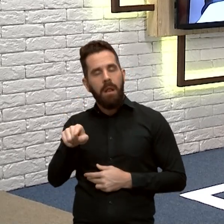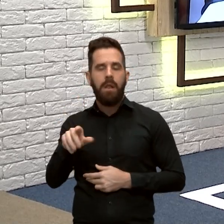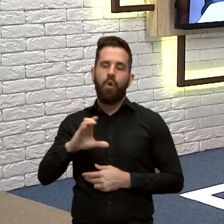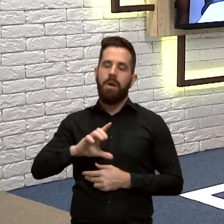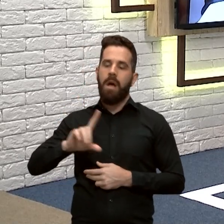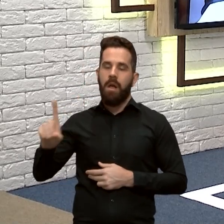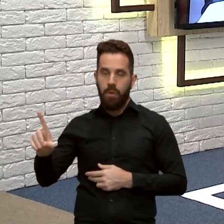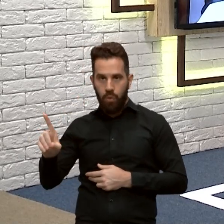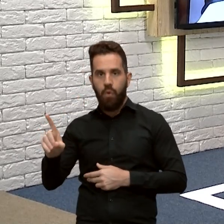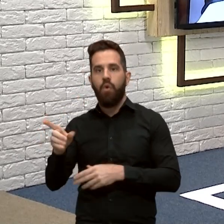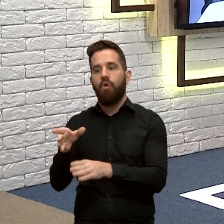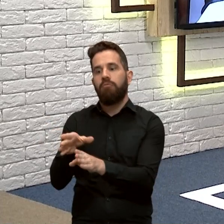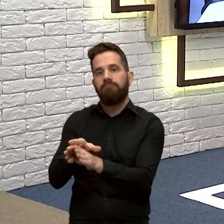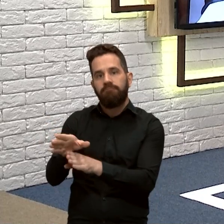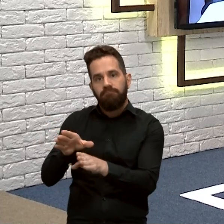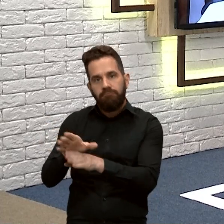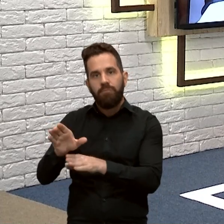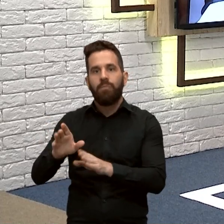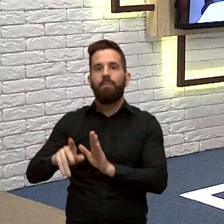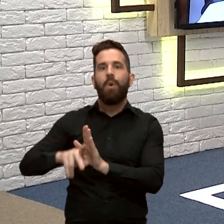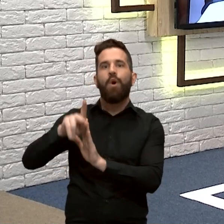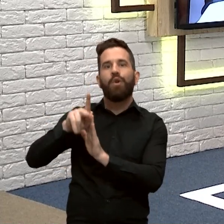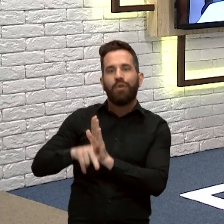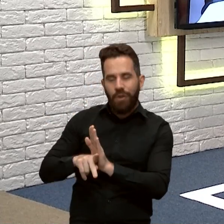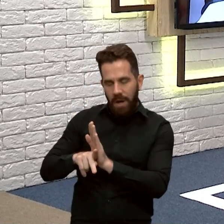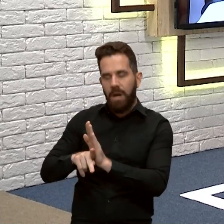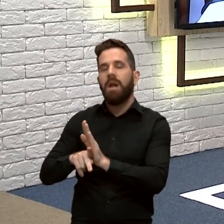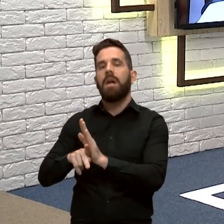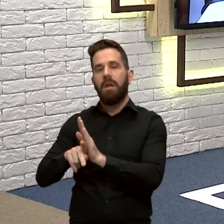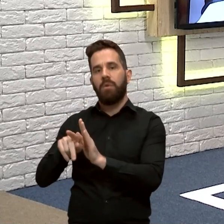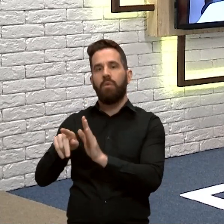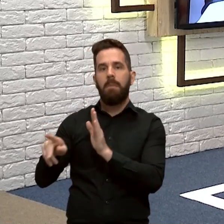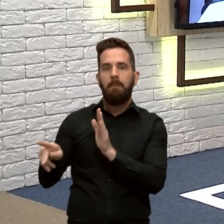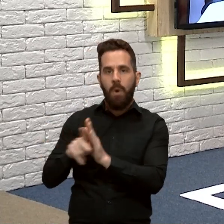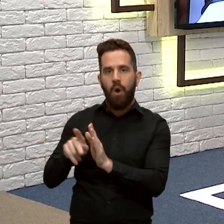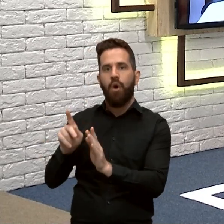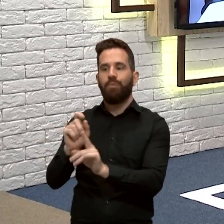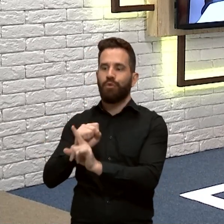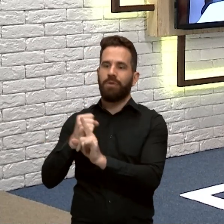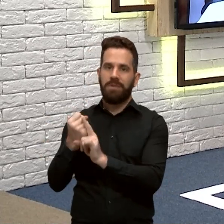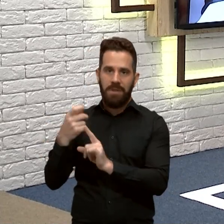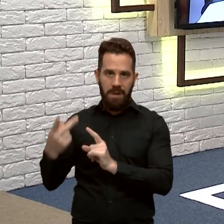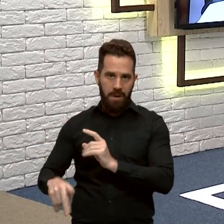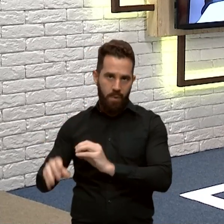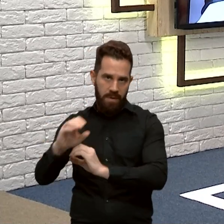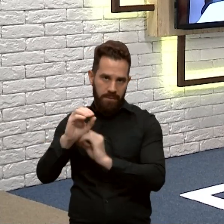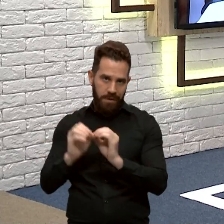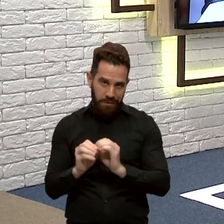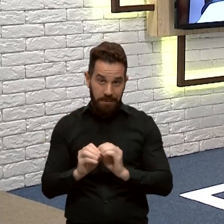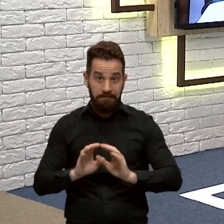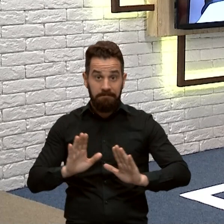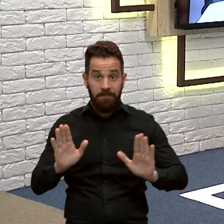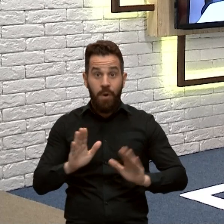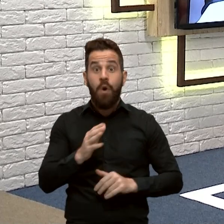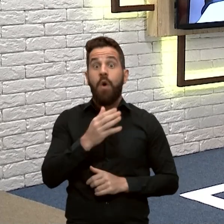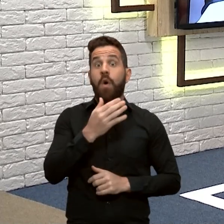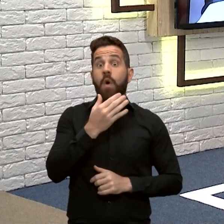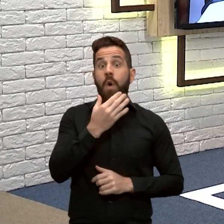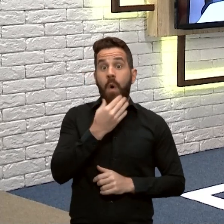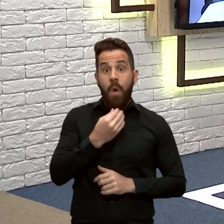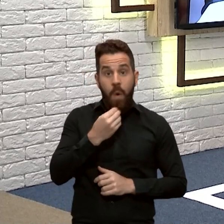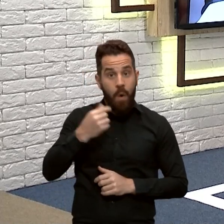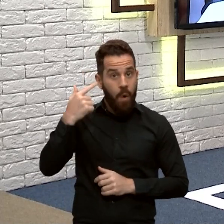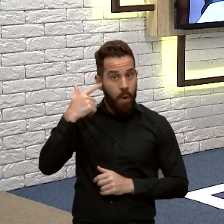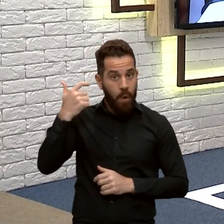se define como um homem com cabelos brancos, olhos castanhos e que usa barba. Olá, professor, muito obrigada pela sua presença